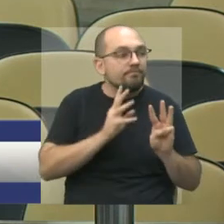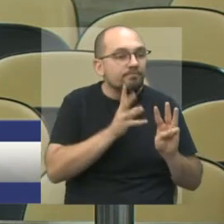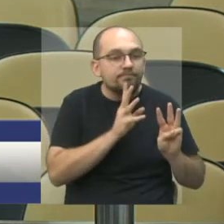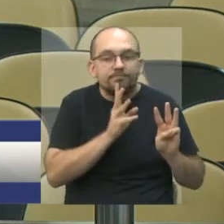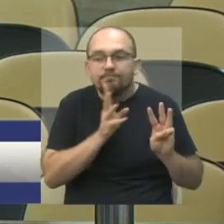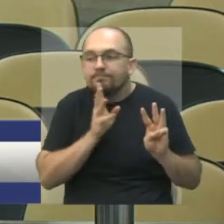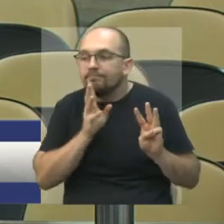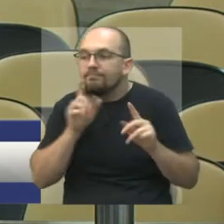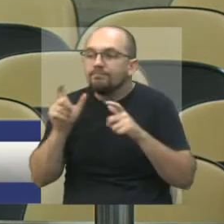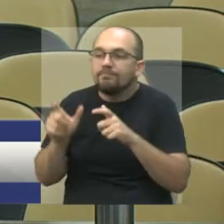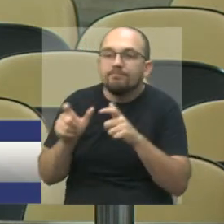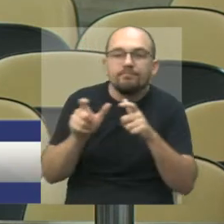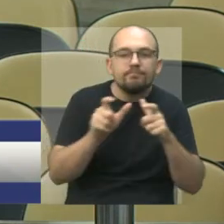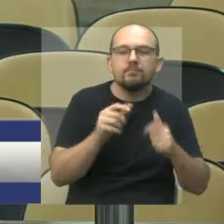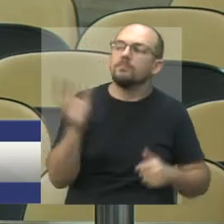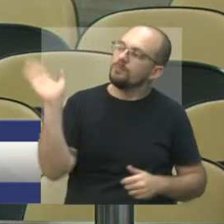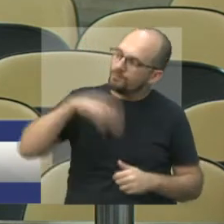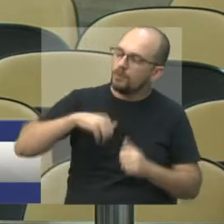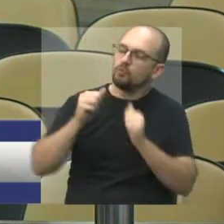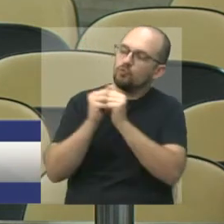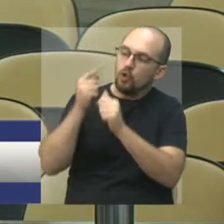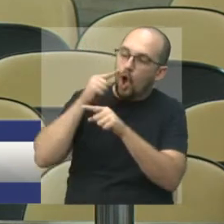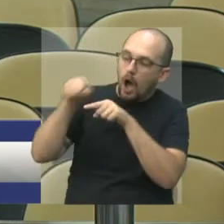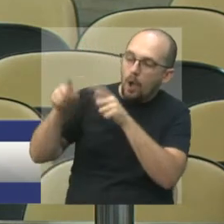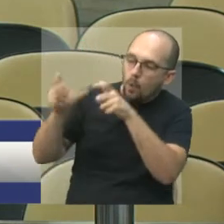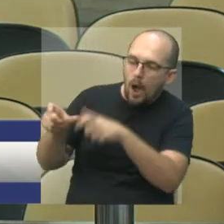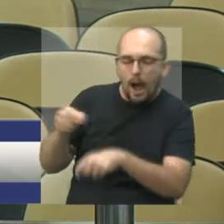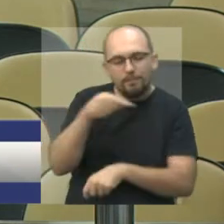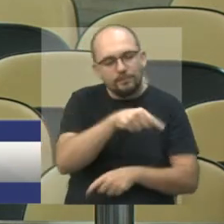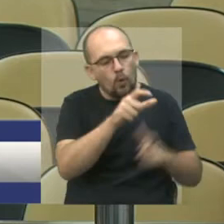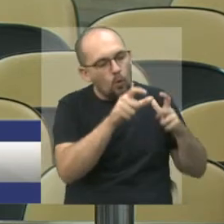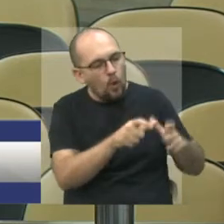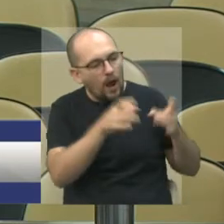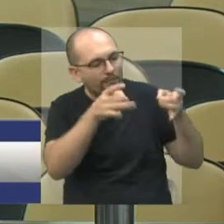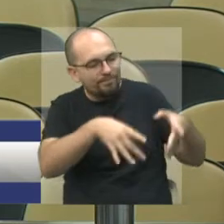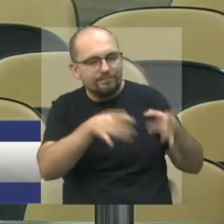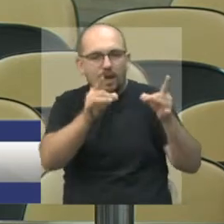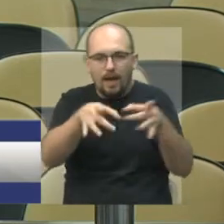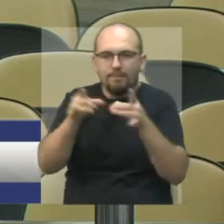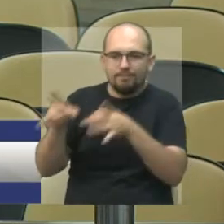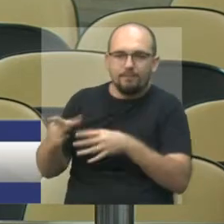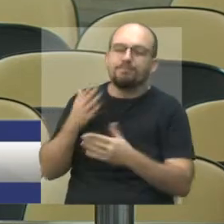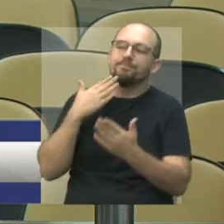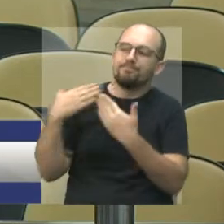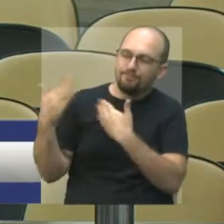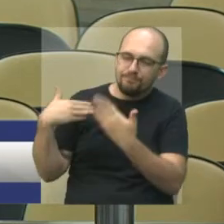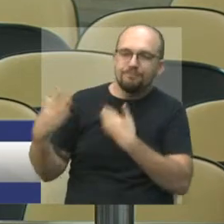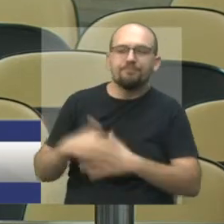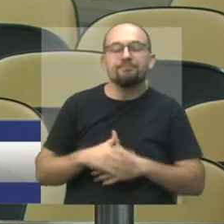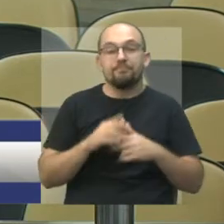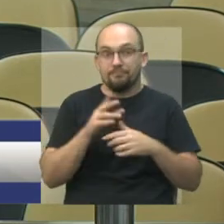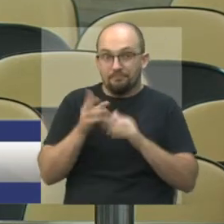áreas. Apresentei tudinho para eles. Nessa mesma reunião, nós estamos com muitas